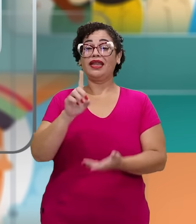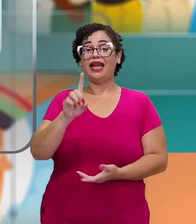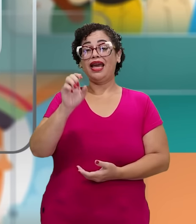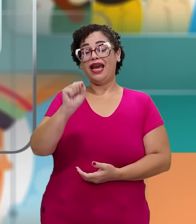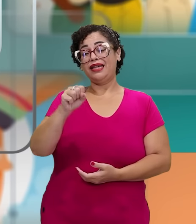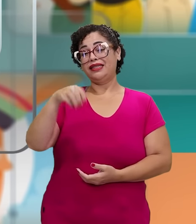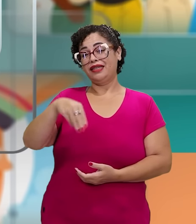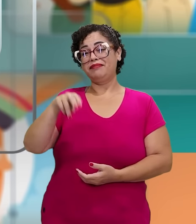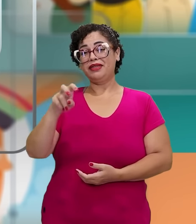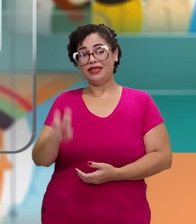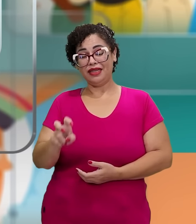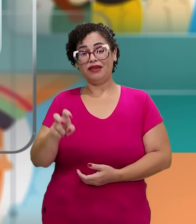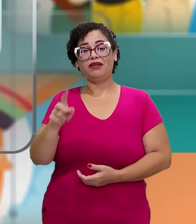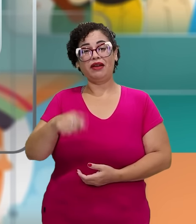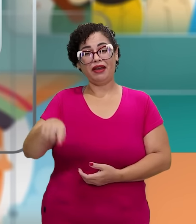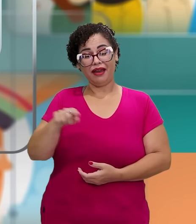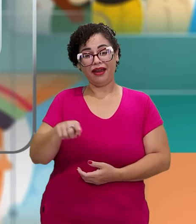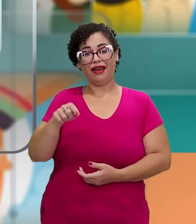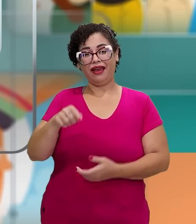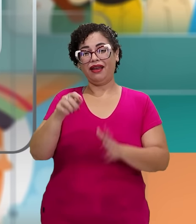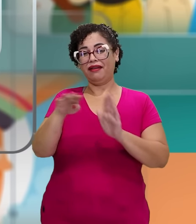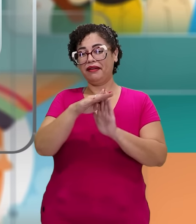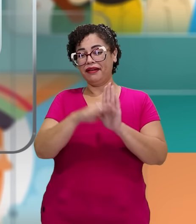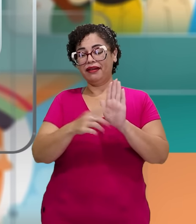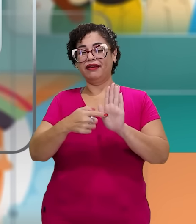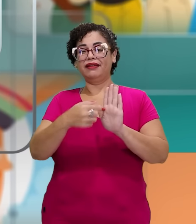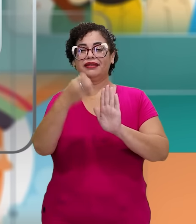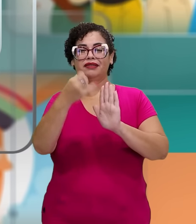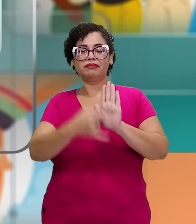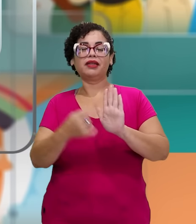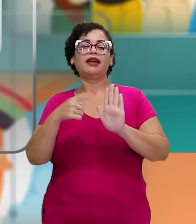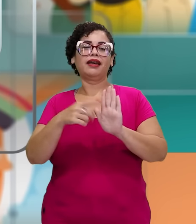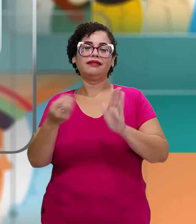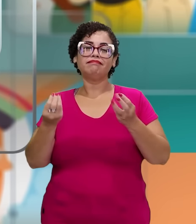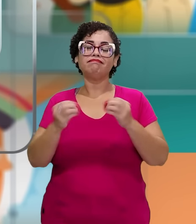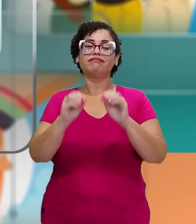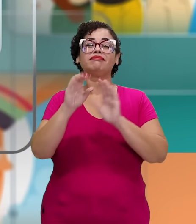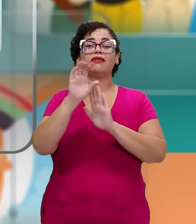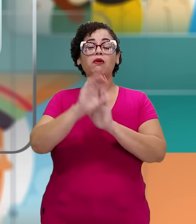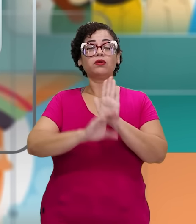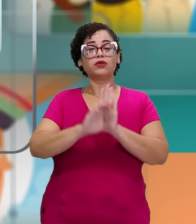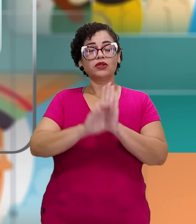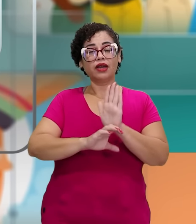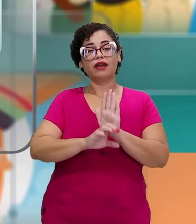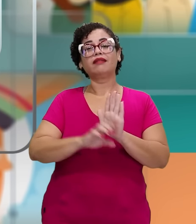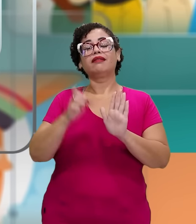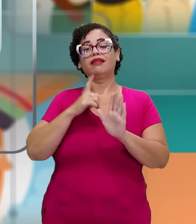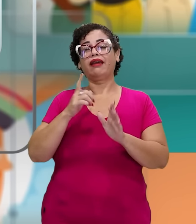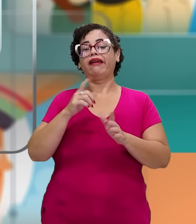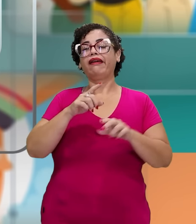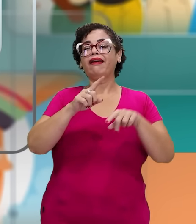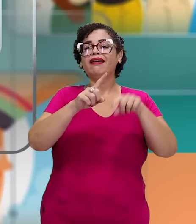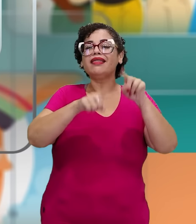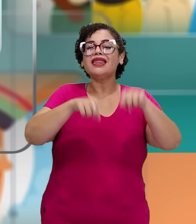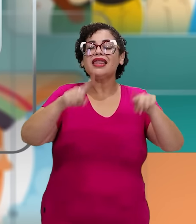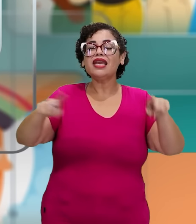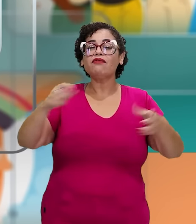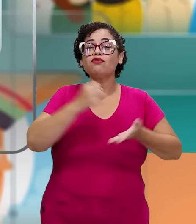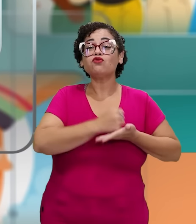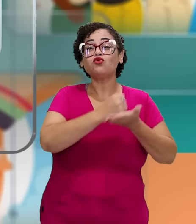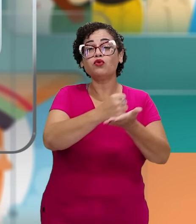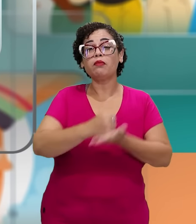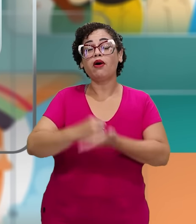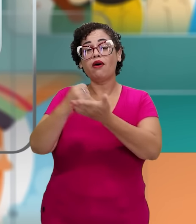transtornos mentais dsm5 introduziu o conceito de níveis de suporte para descrever a a